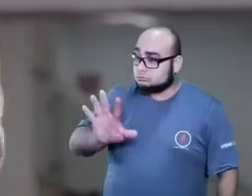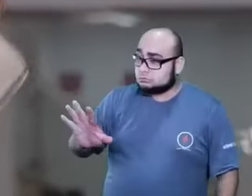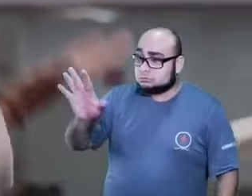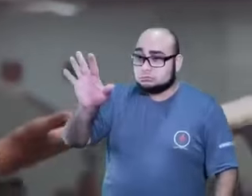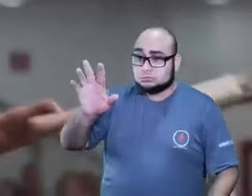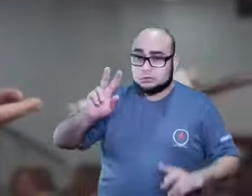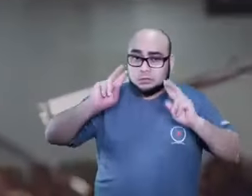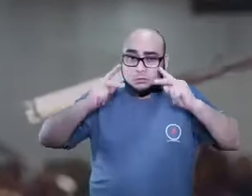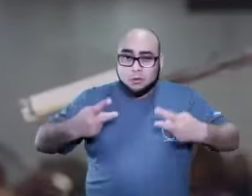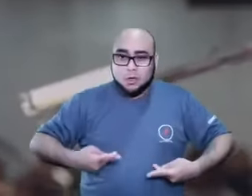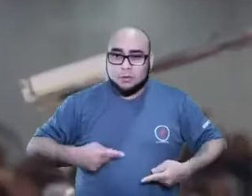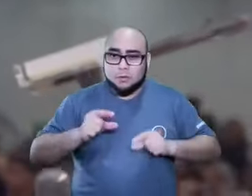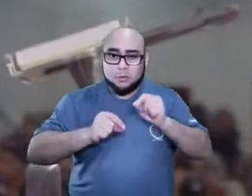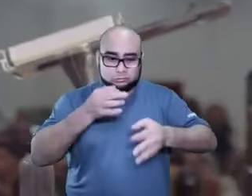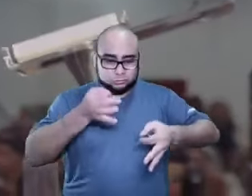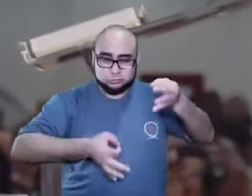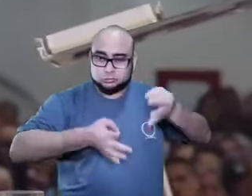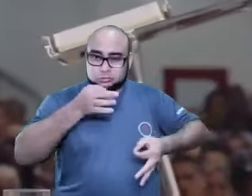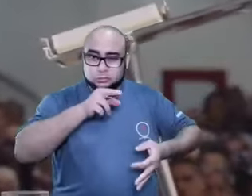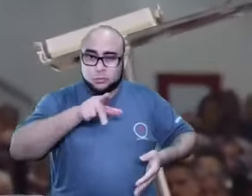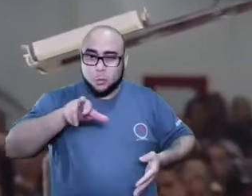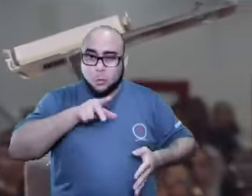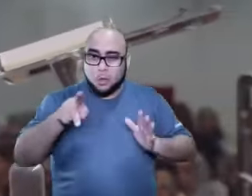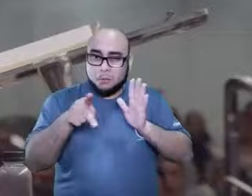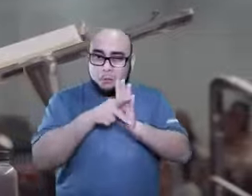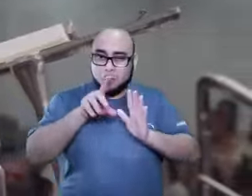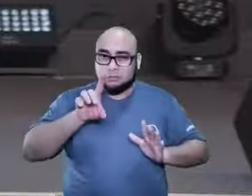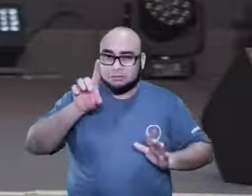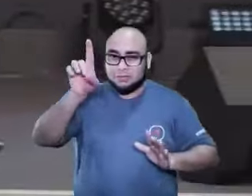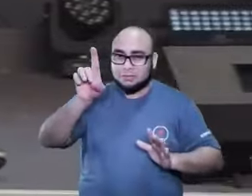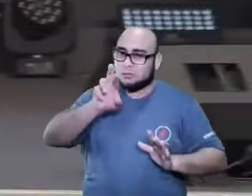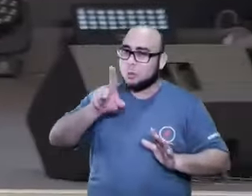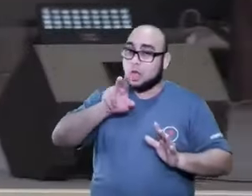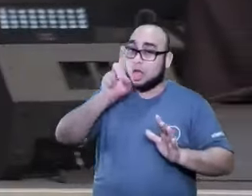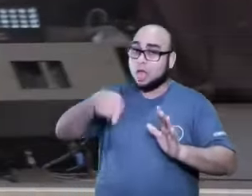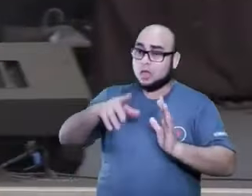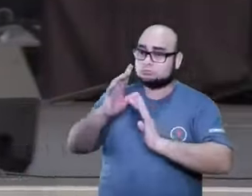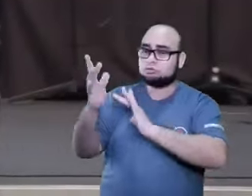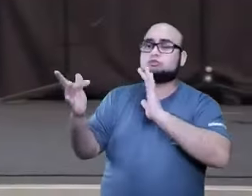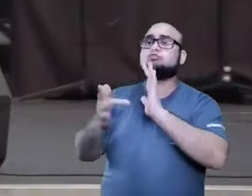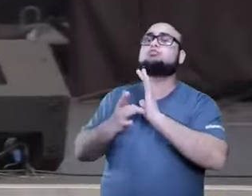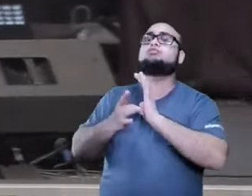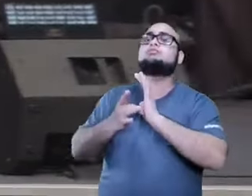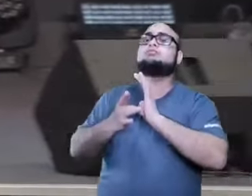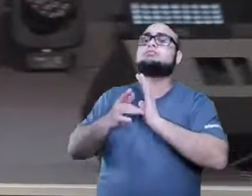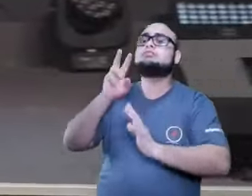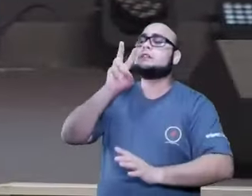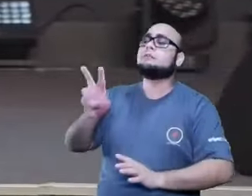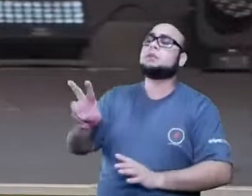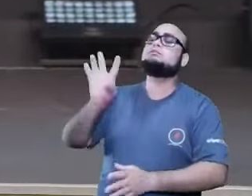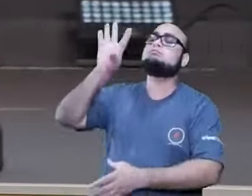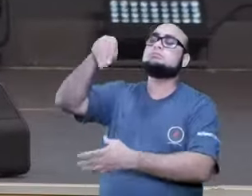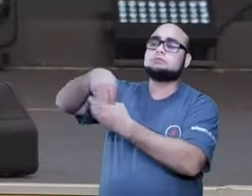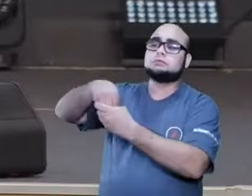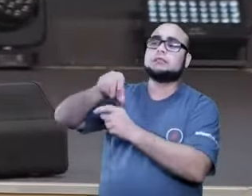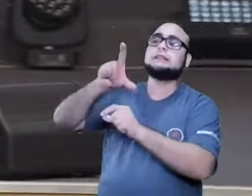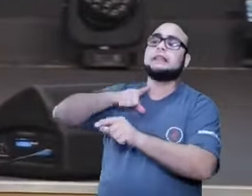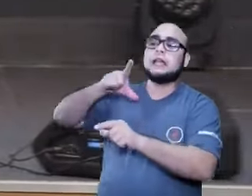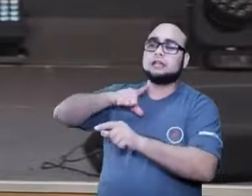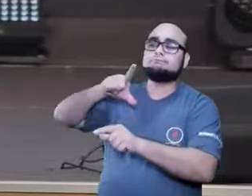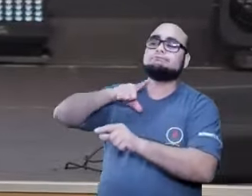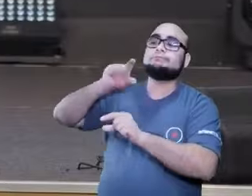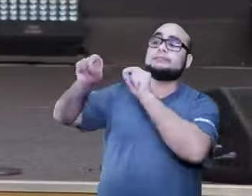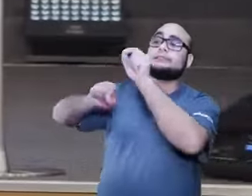quem pesa não é o amigo, quem pesa não é o companheiro, quem pesa é o dono da igreja, é o dono da obra. Olha,